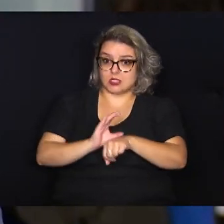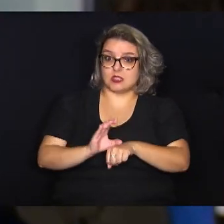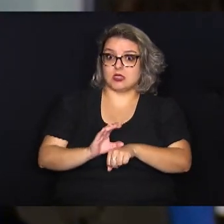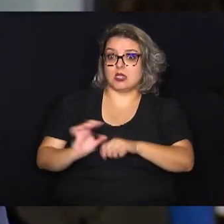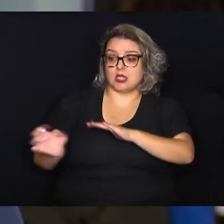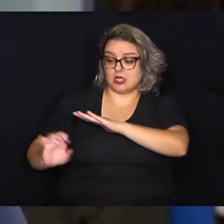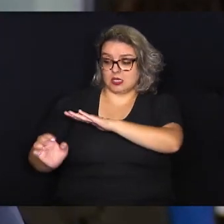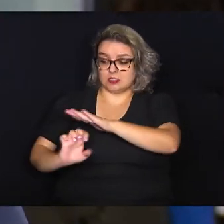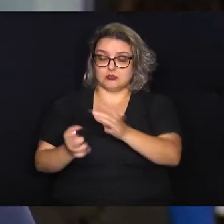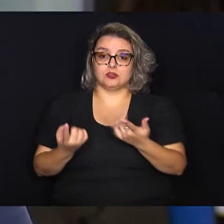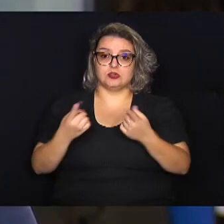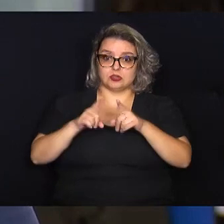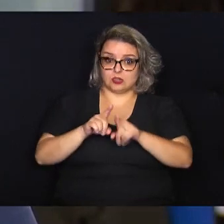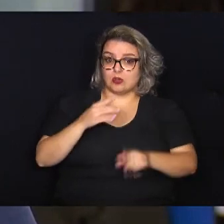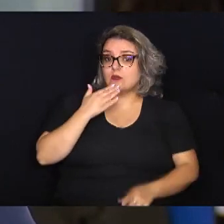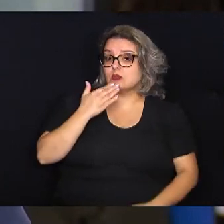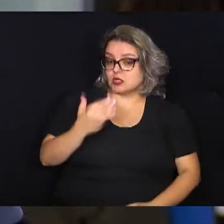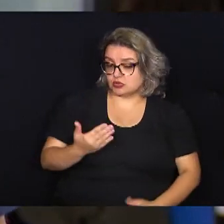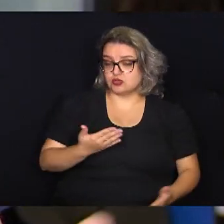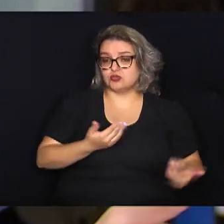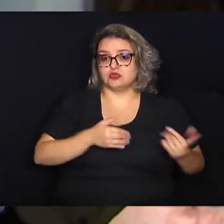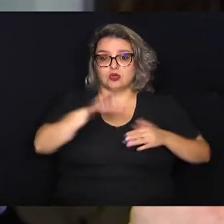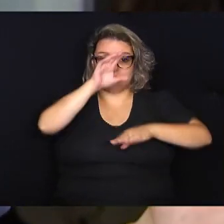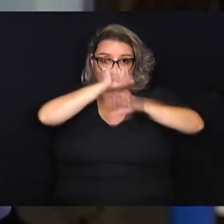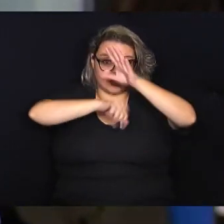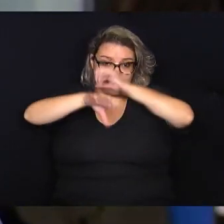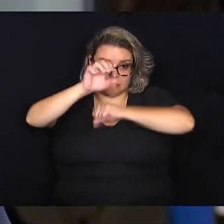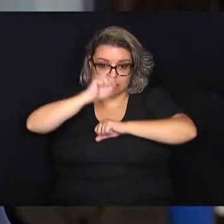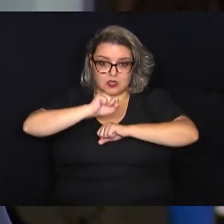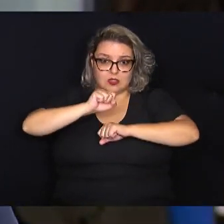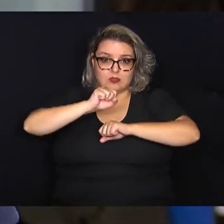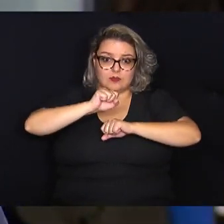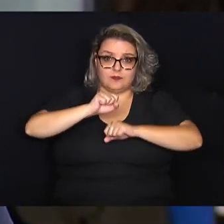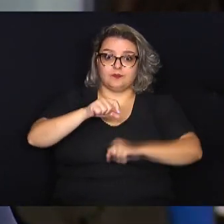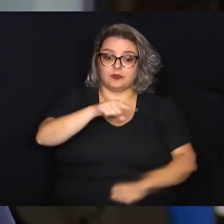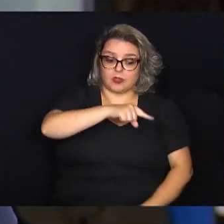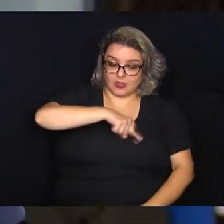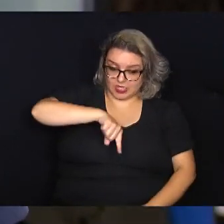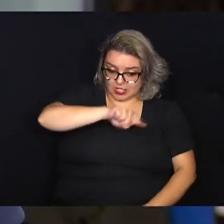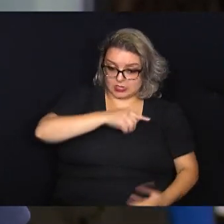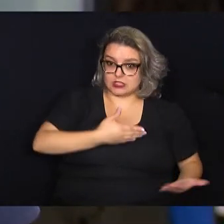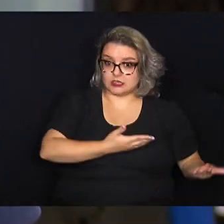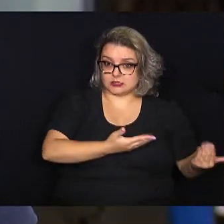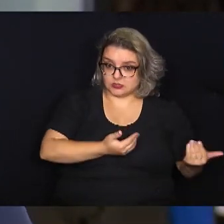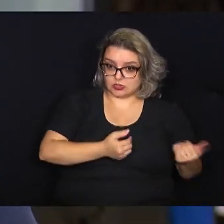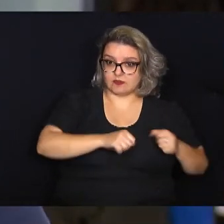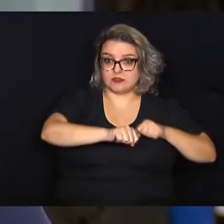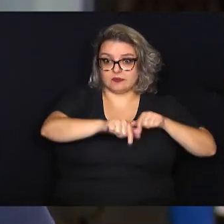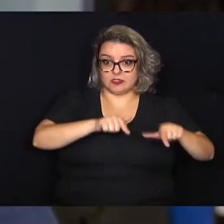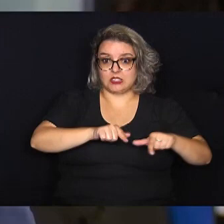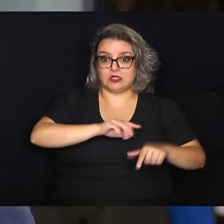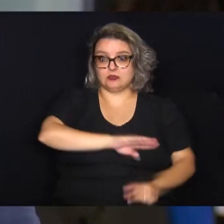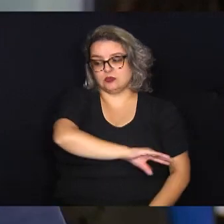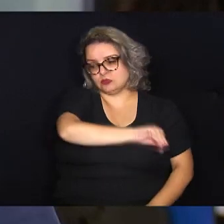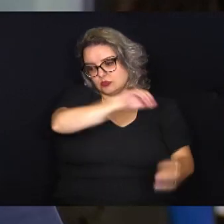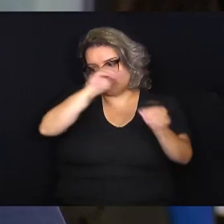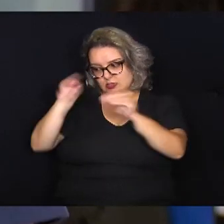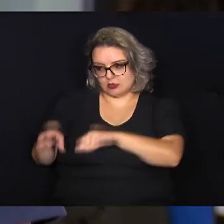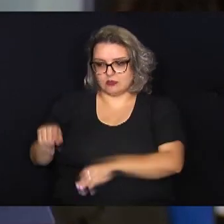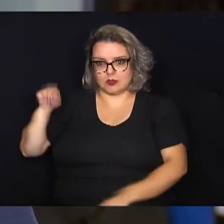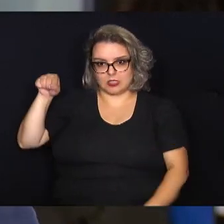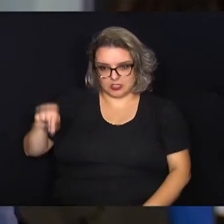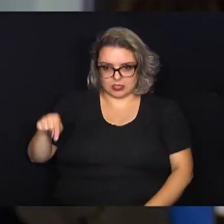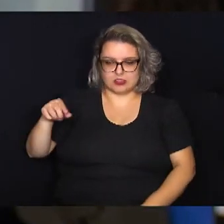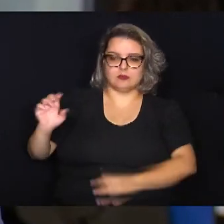empresas parceiras solicitando o jovem aprendiz, vai ser desses jovens formados que a gente vai estar enviando para a